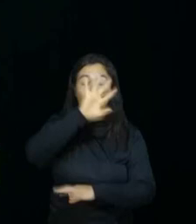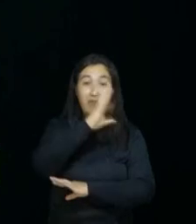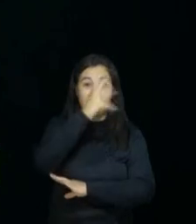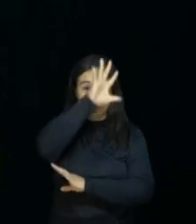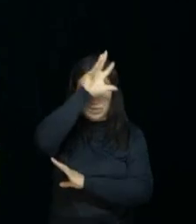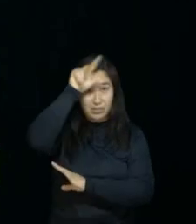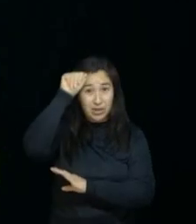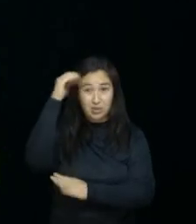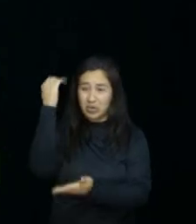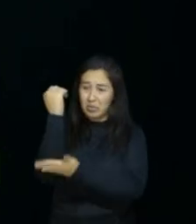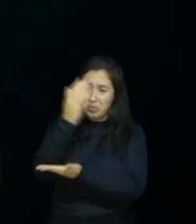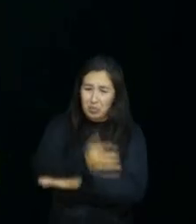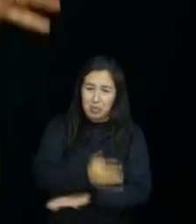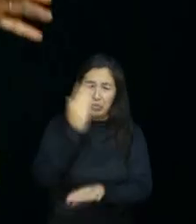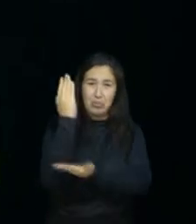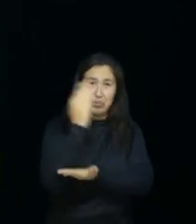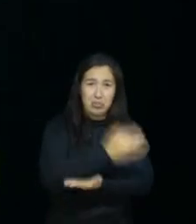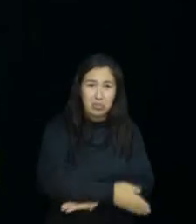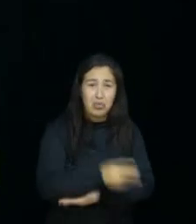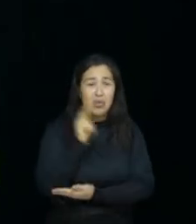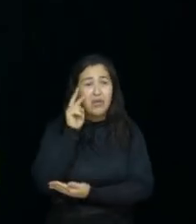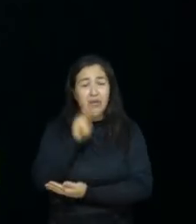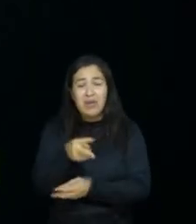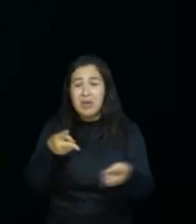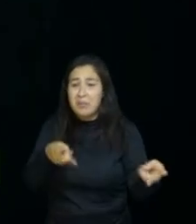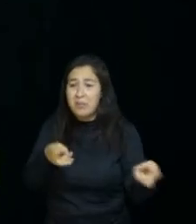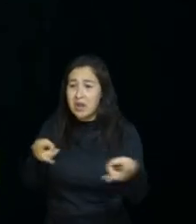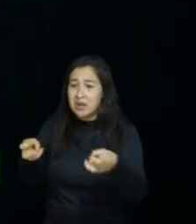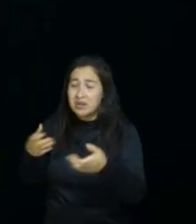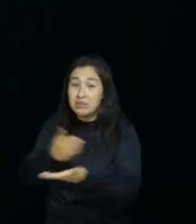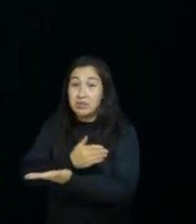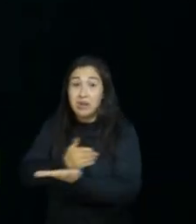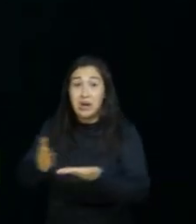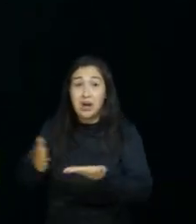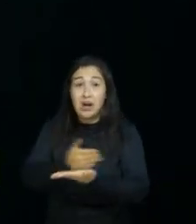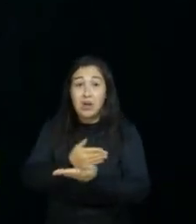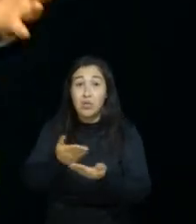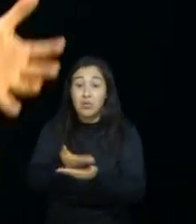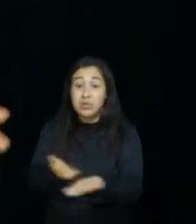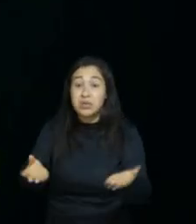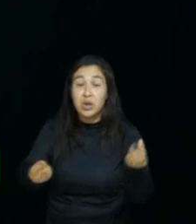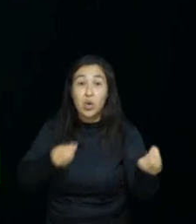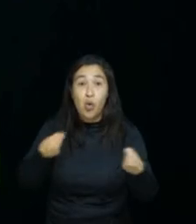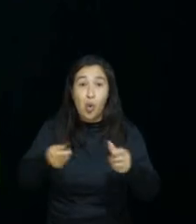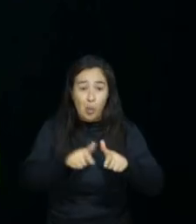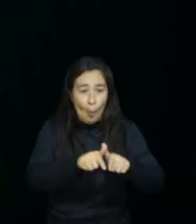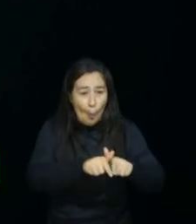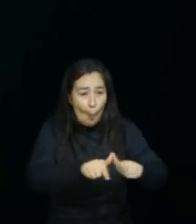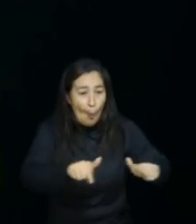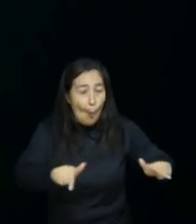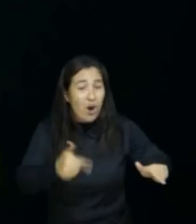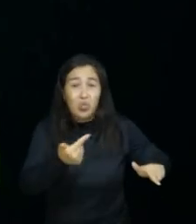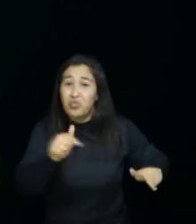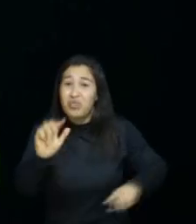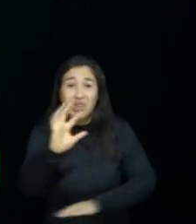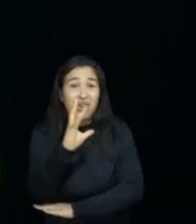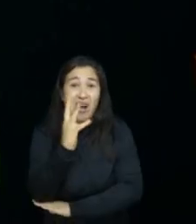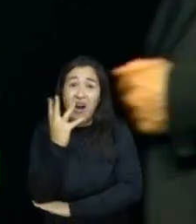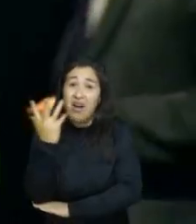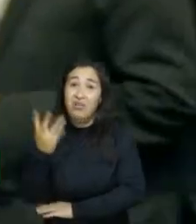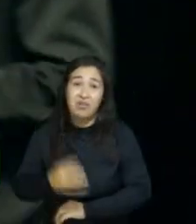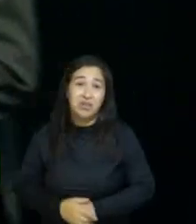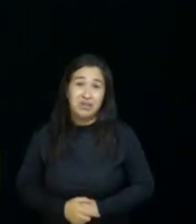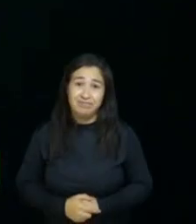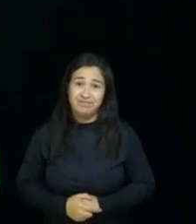Com imagens aéreas, a gente consegue ver alguns vazios, né, alguns desmatamentos lá na Amazônia, e